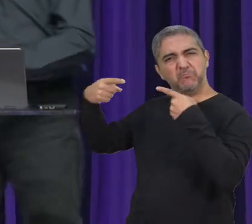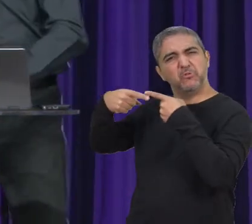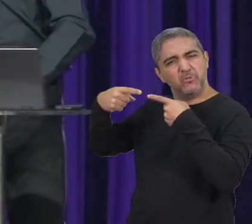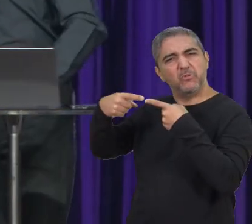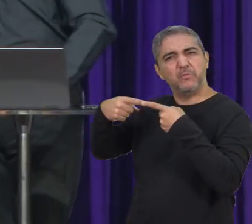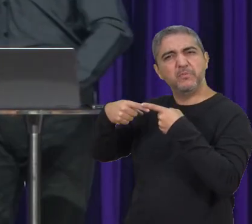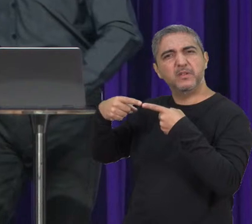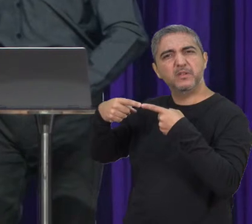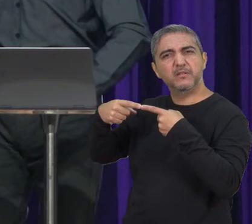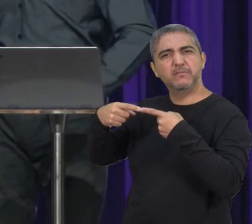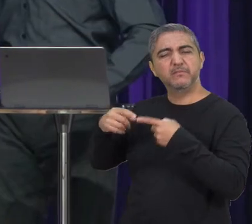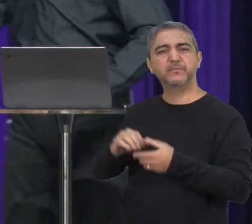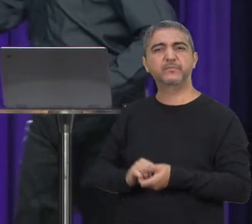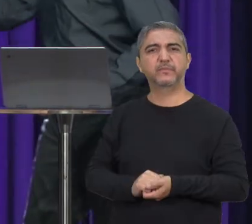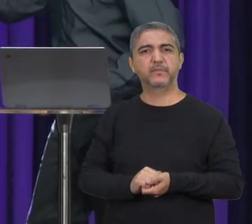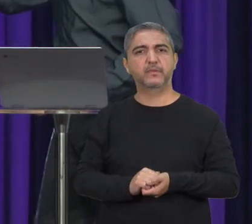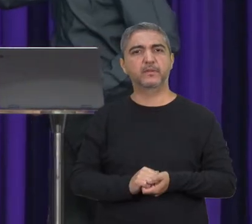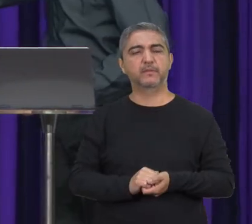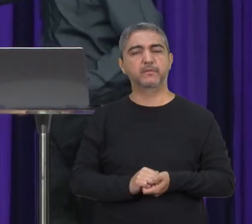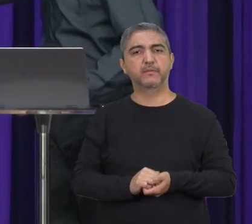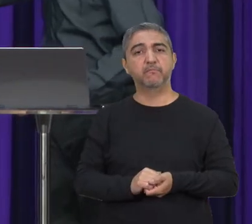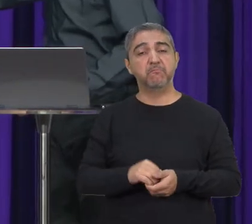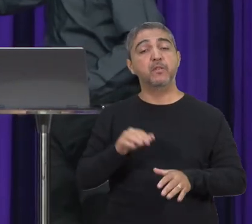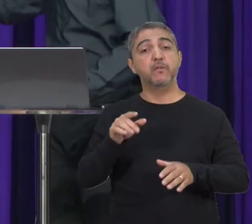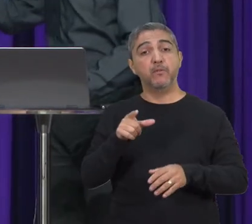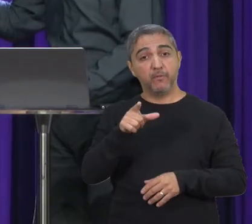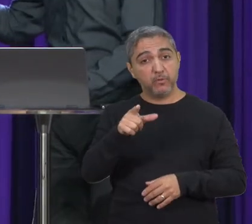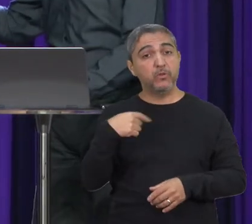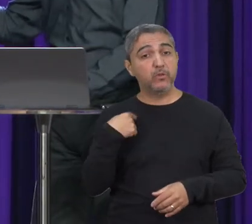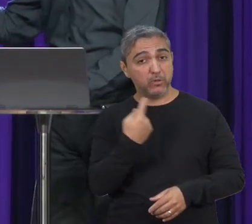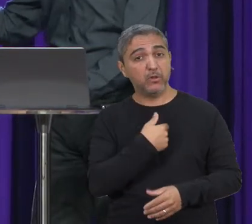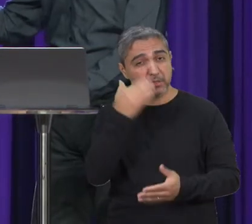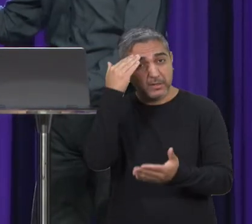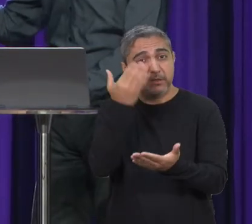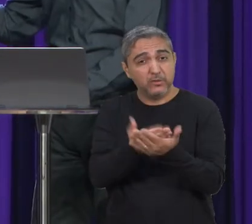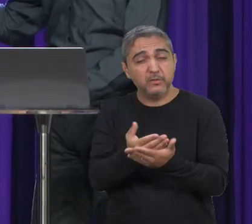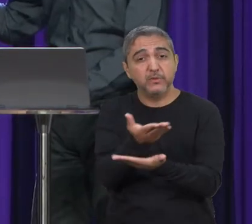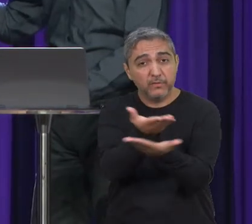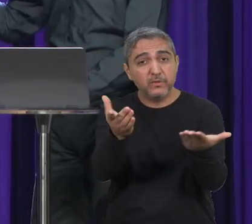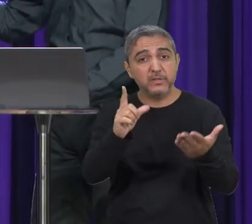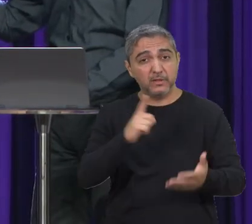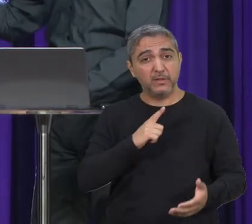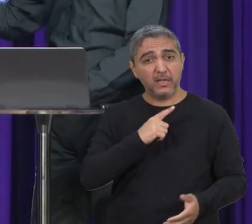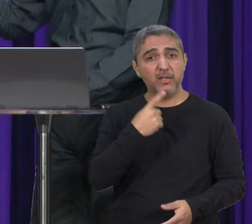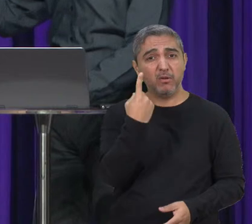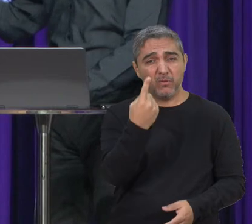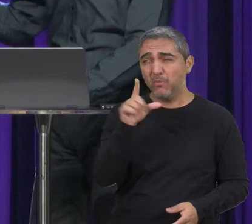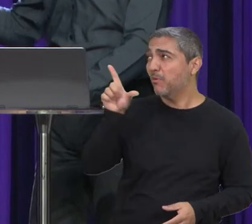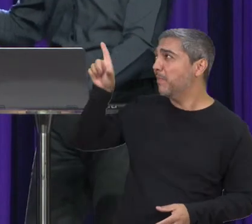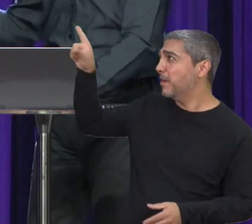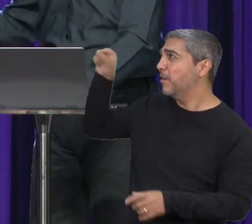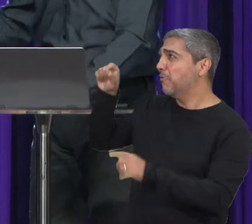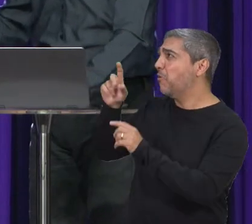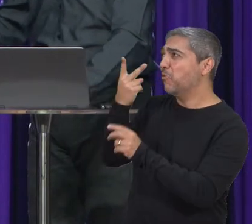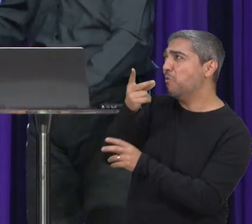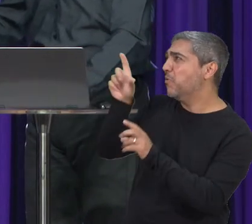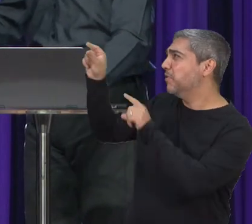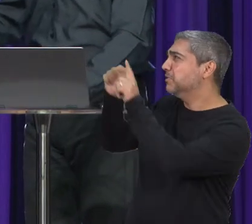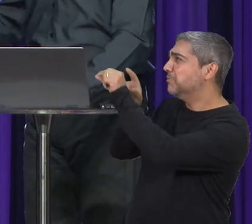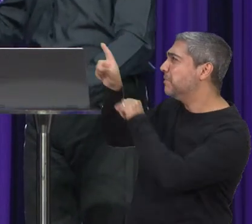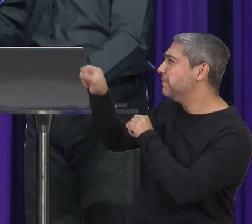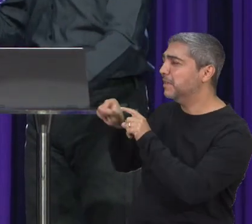Porque é de se esperar que você tenha algumas dessas virtudes na sua vida. É de se esperar.